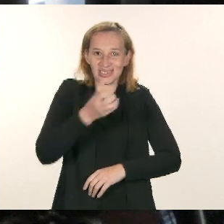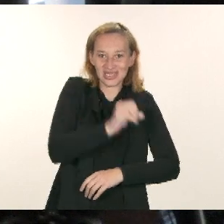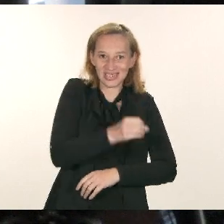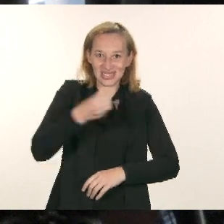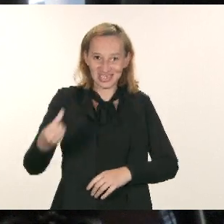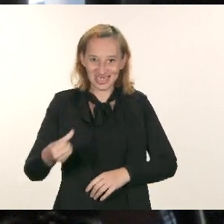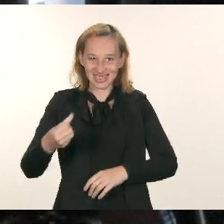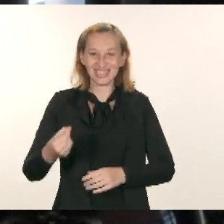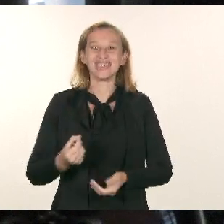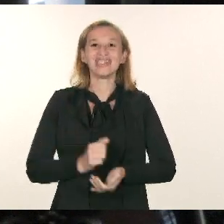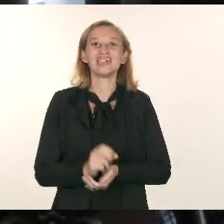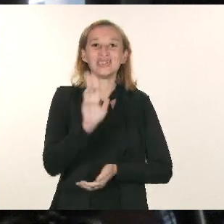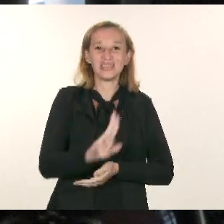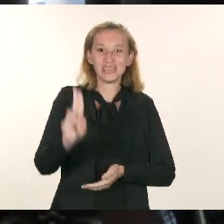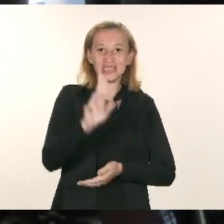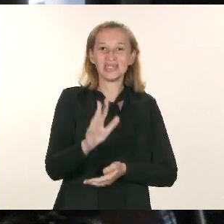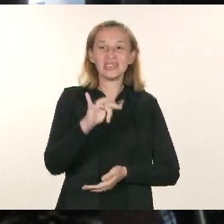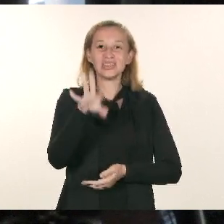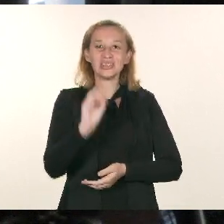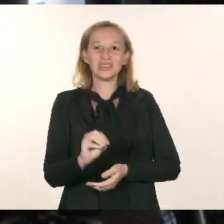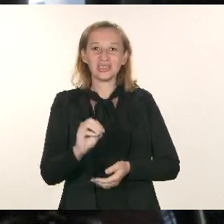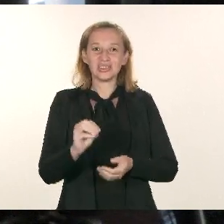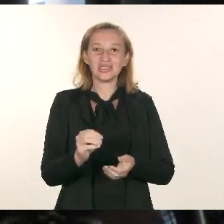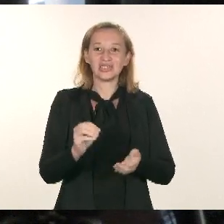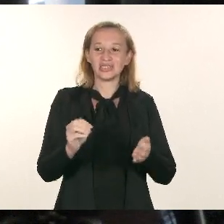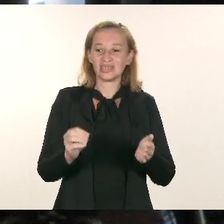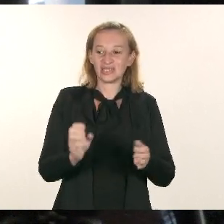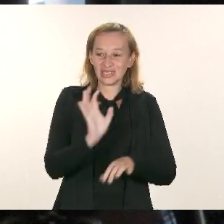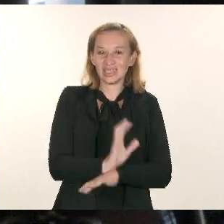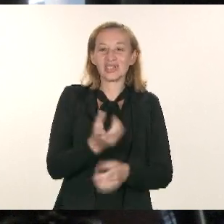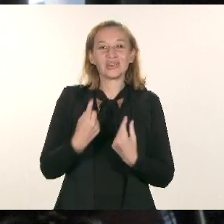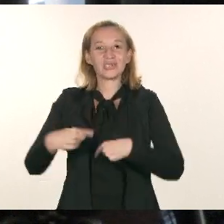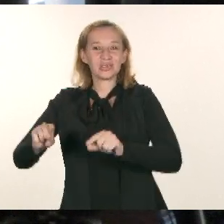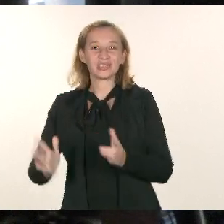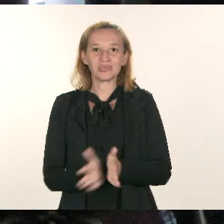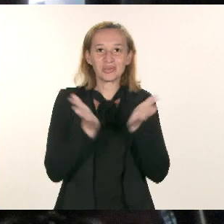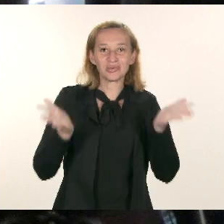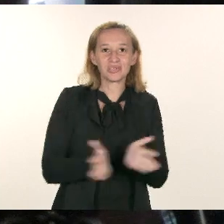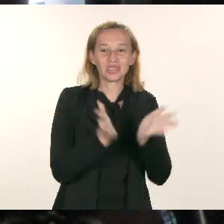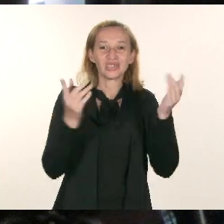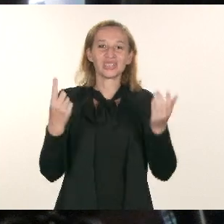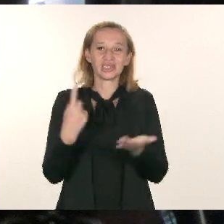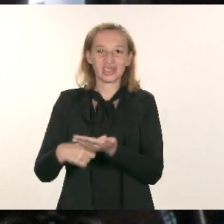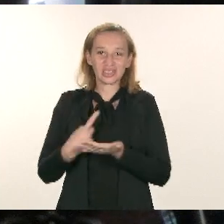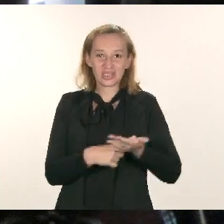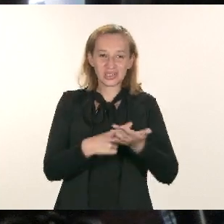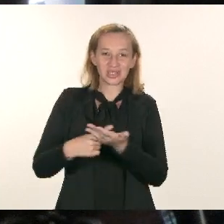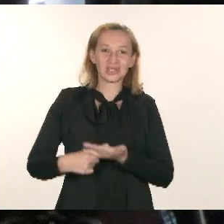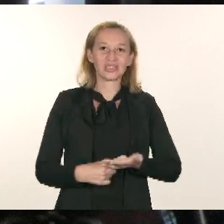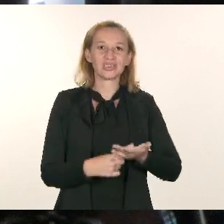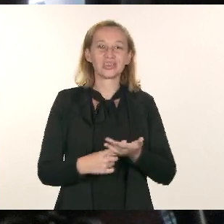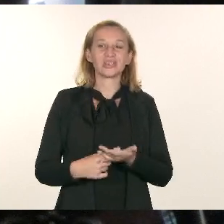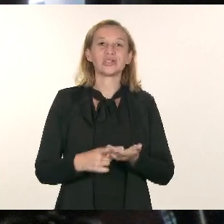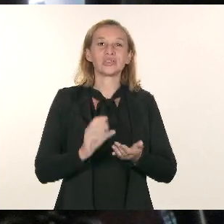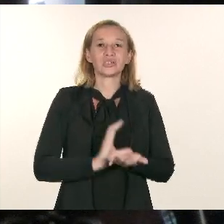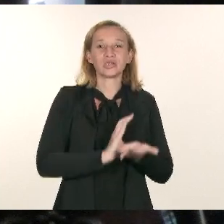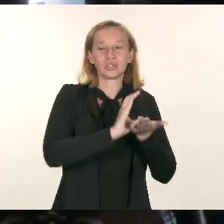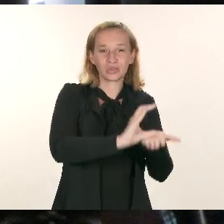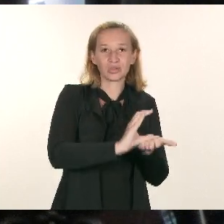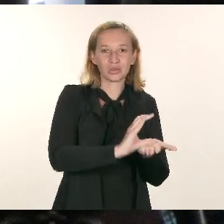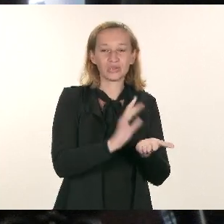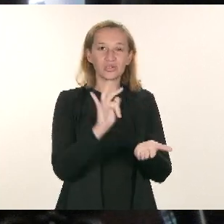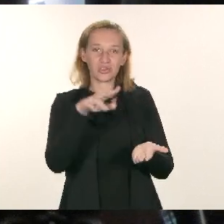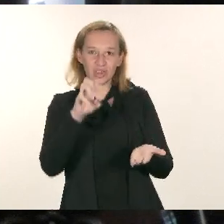o uso do Fundo Estadual de Combate à Pobreza e às Desigualdades Sociais de acordo com a aplicabilidade dos recursos do FECP, conforme